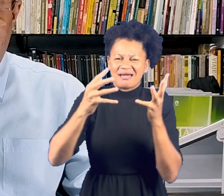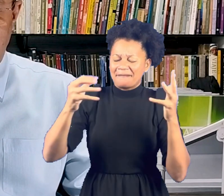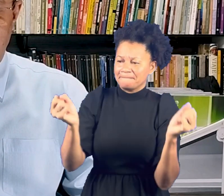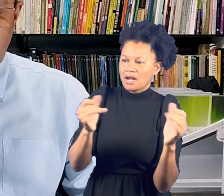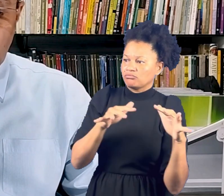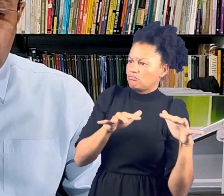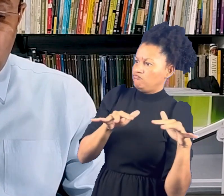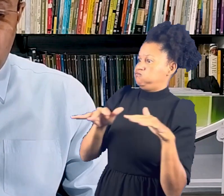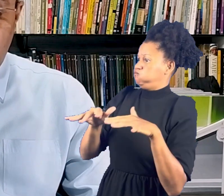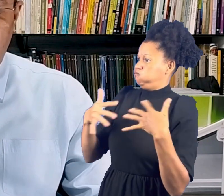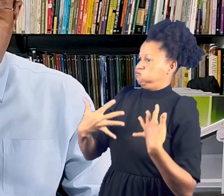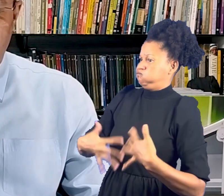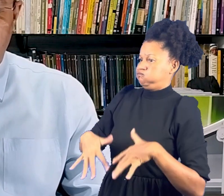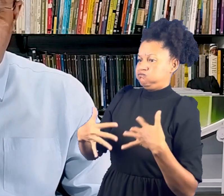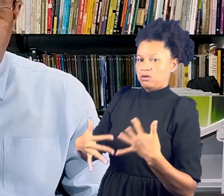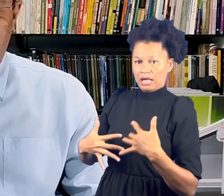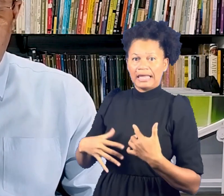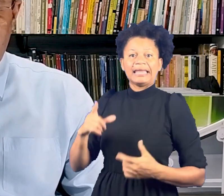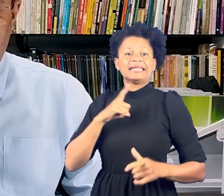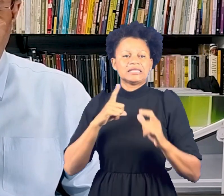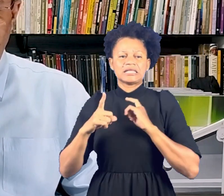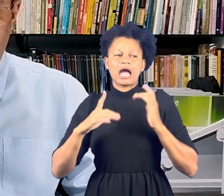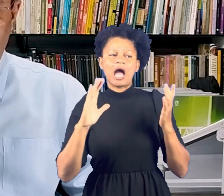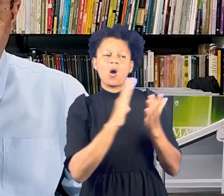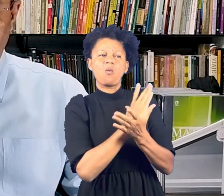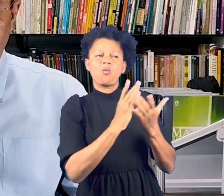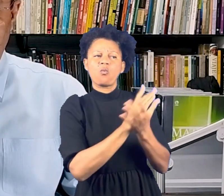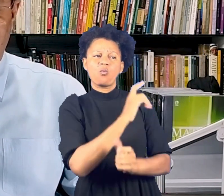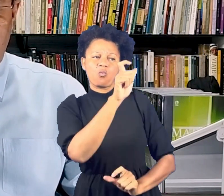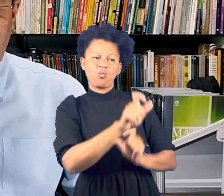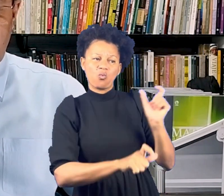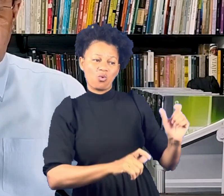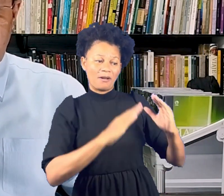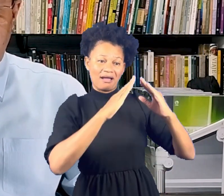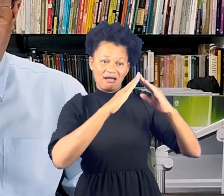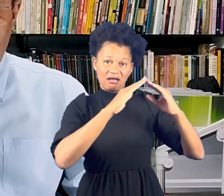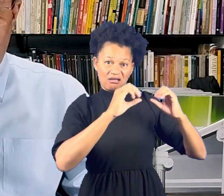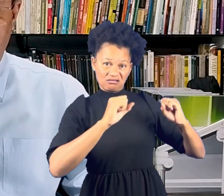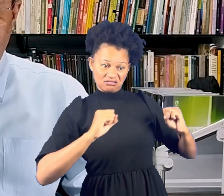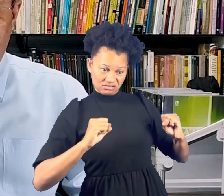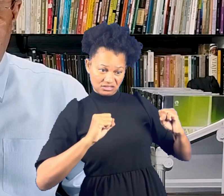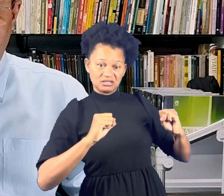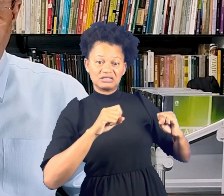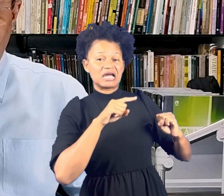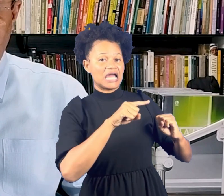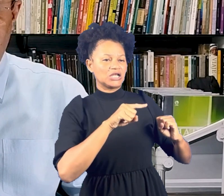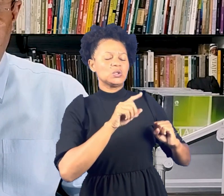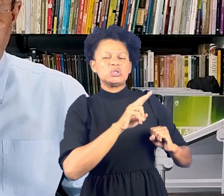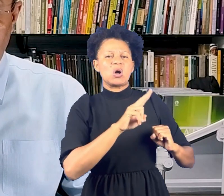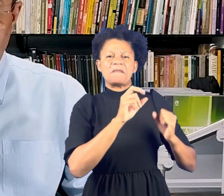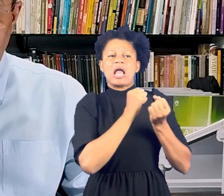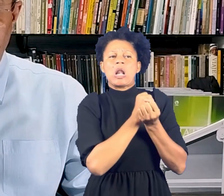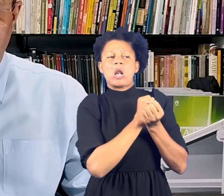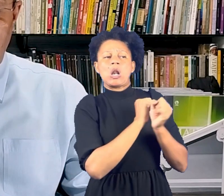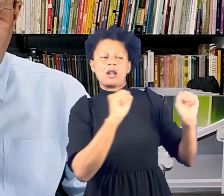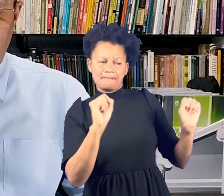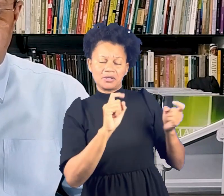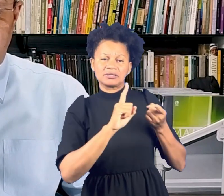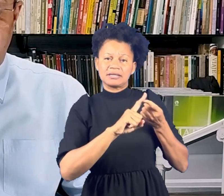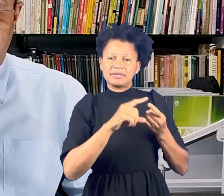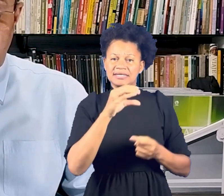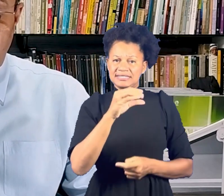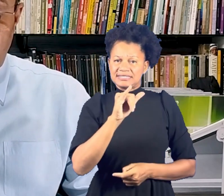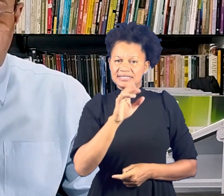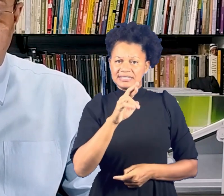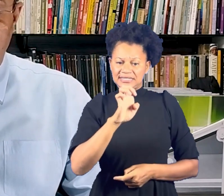grandes sinais entre o povo. E levantaram-se alguns que eram da sinagoga chamada dos libertos, e